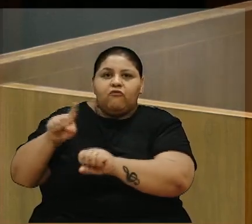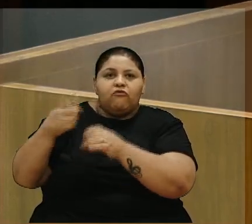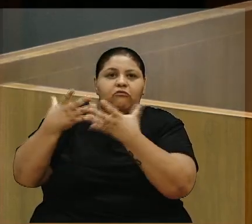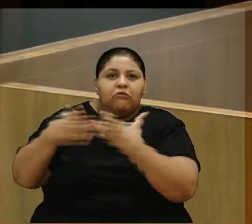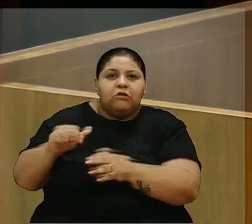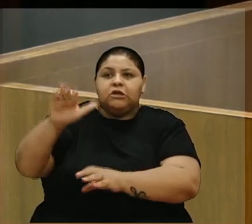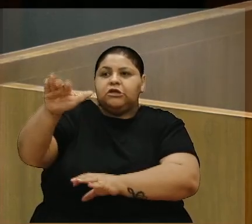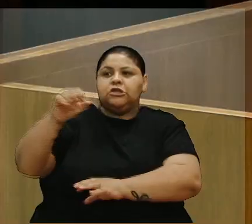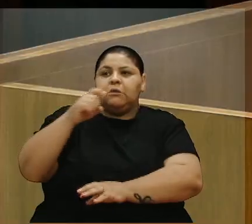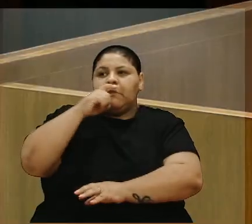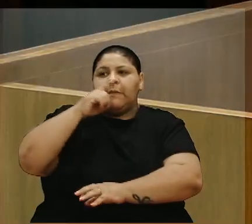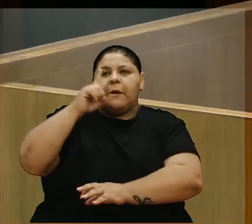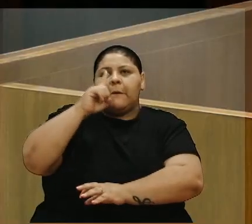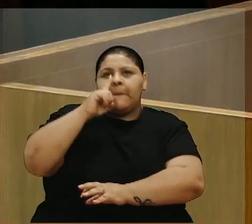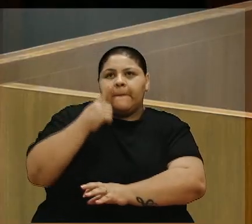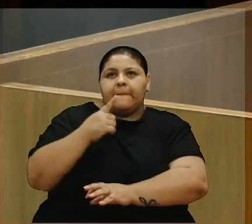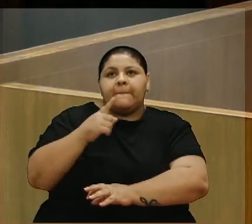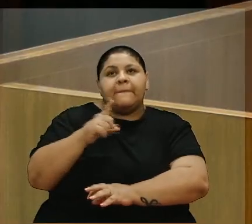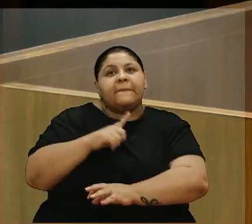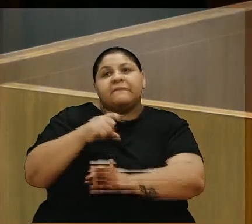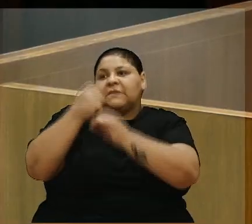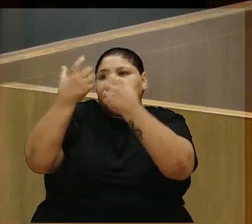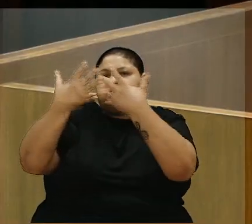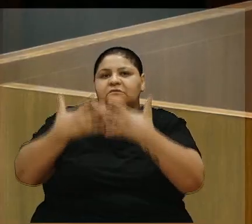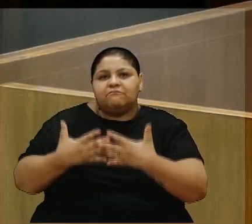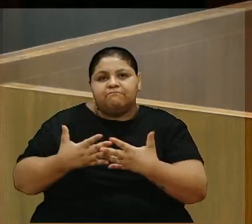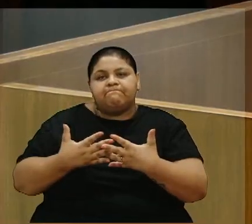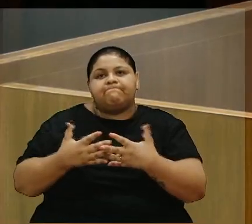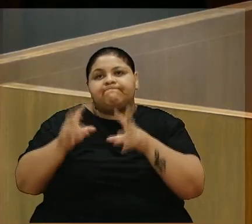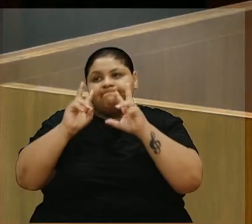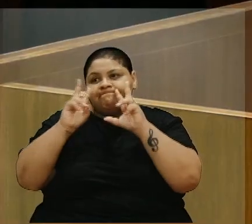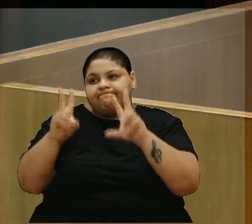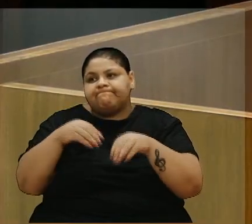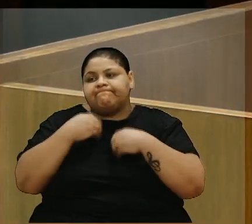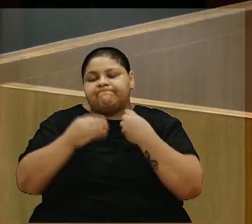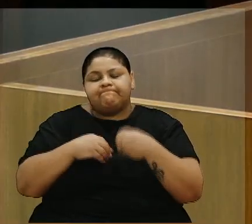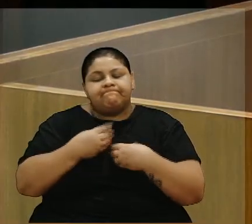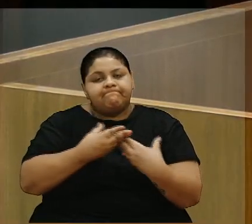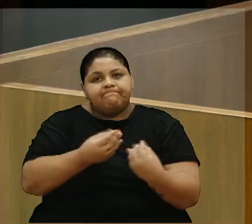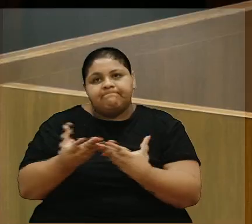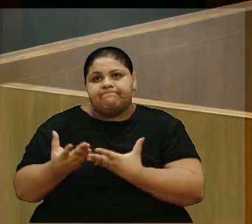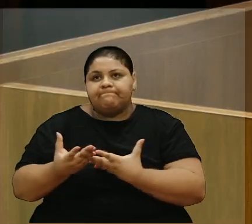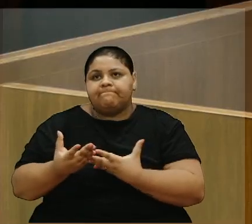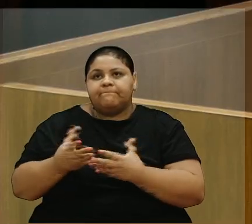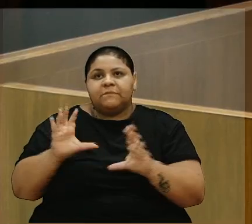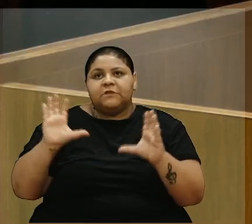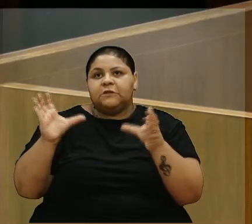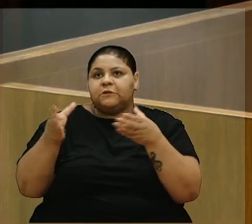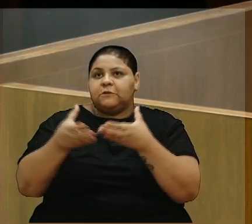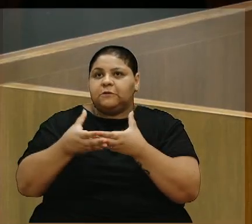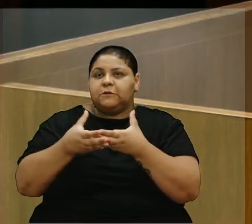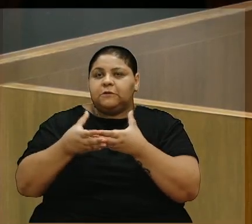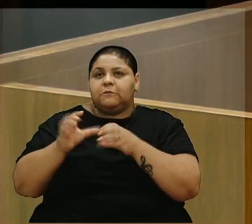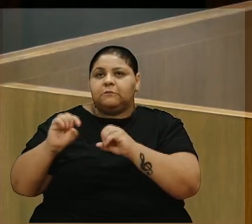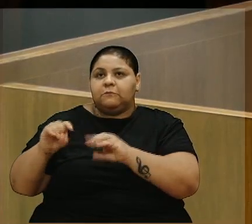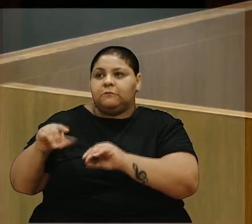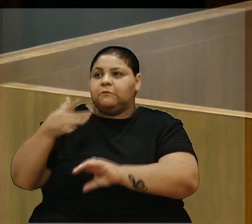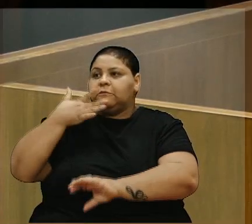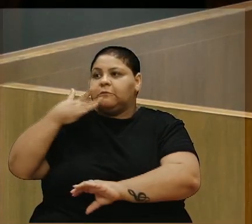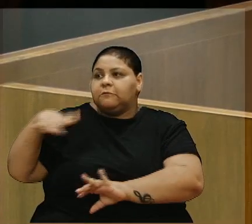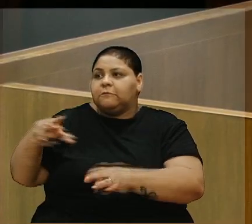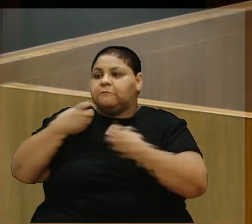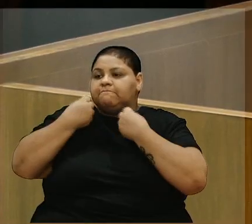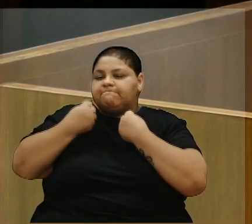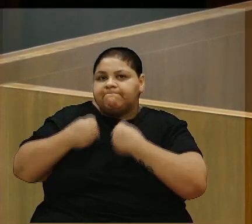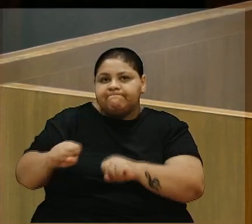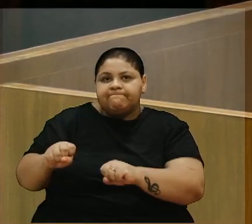os pais lá na escola e a gente tem que explicar. Olha, pai, sinto muito. A equipe multi da educação infantil da Secretaria de